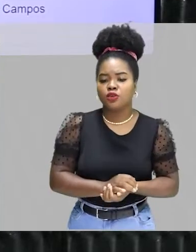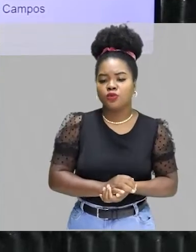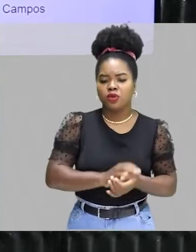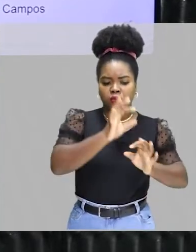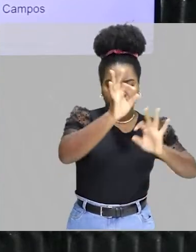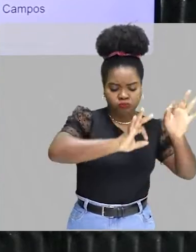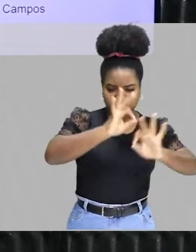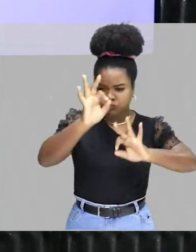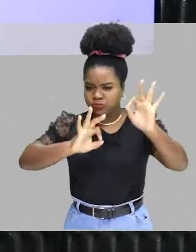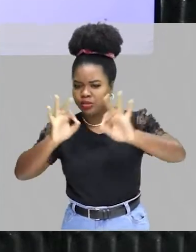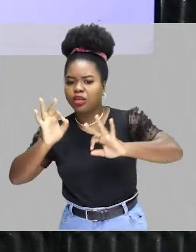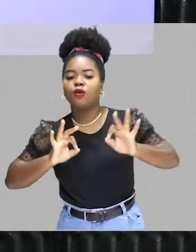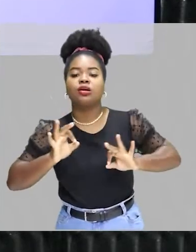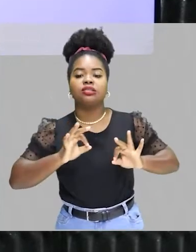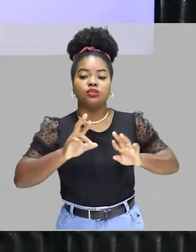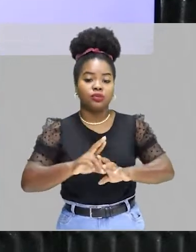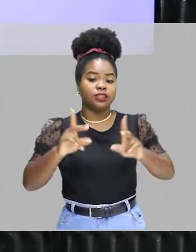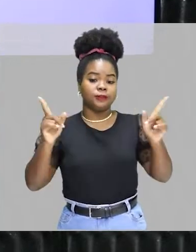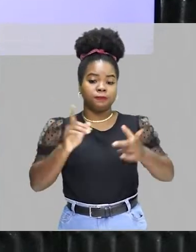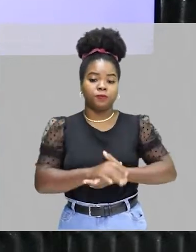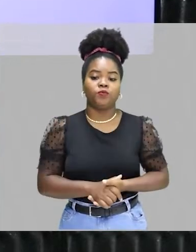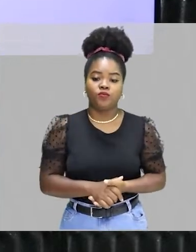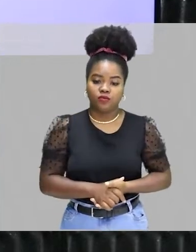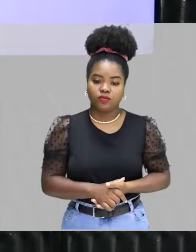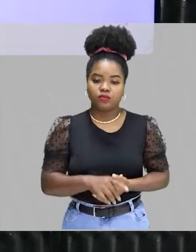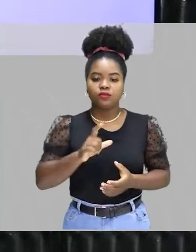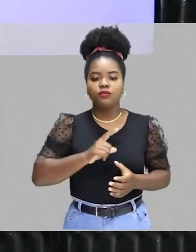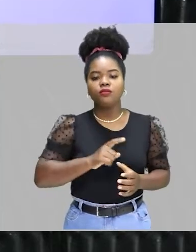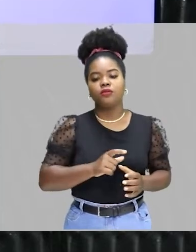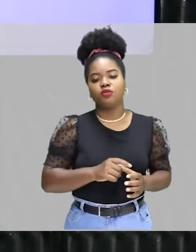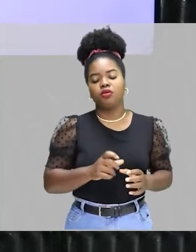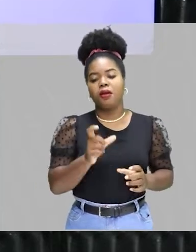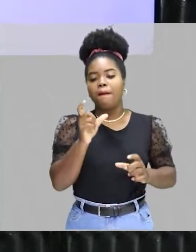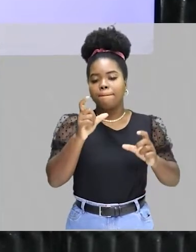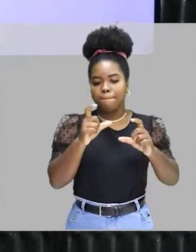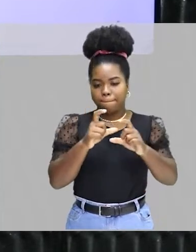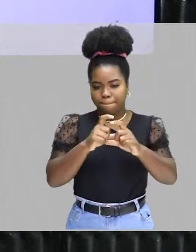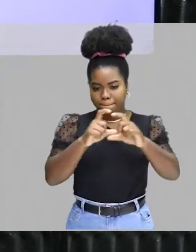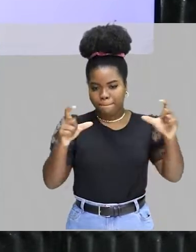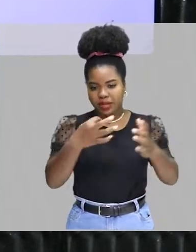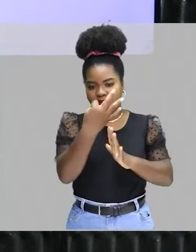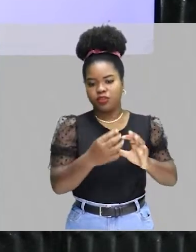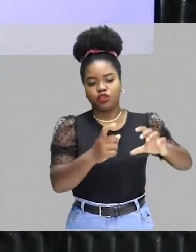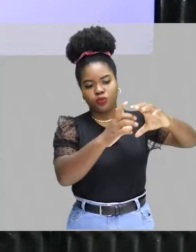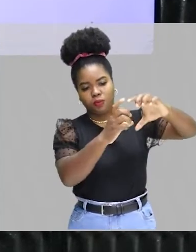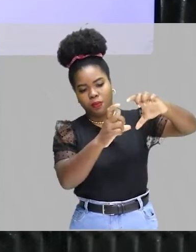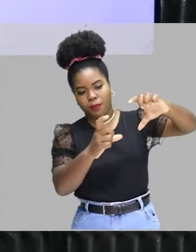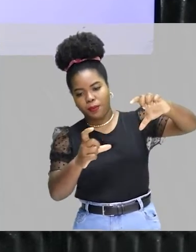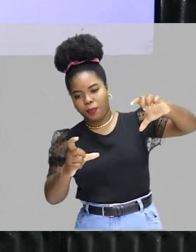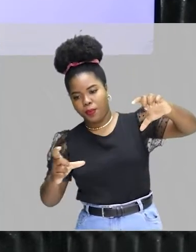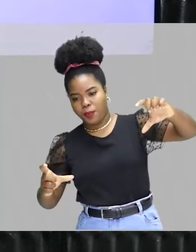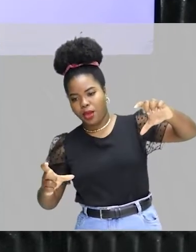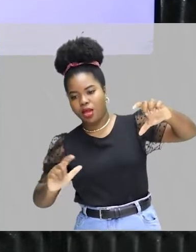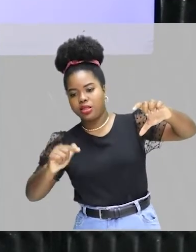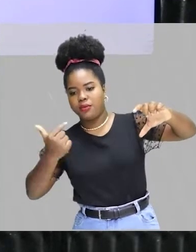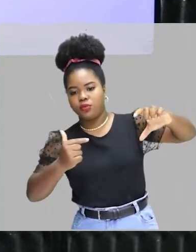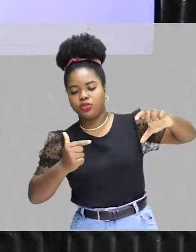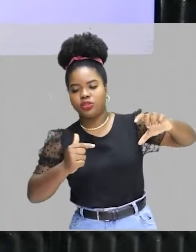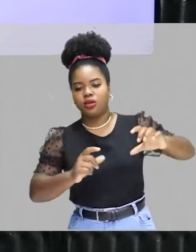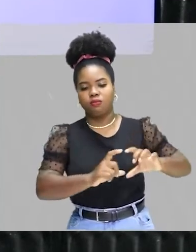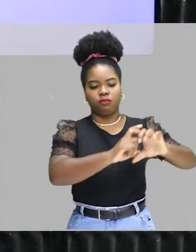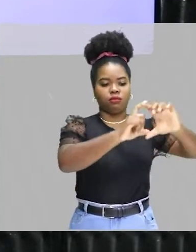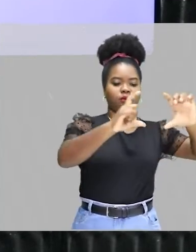mais equilibrada. Então, ele está usando duas palavras para construir esse poema. A